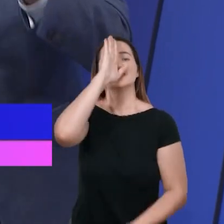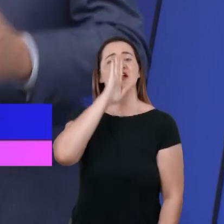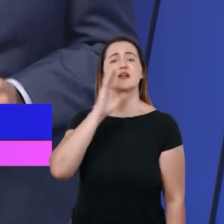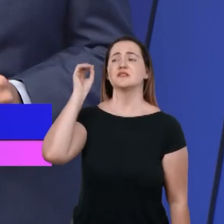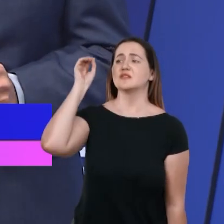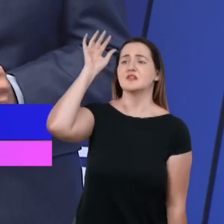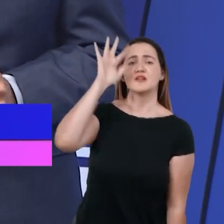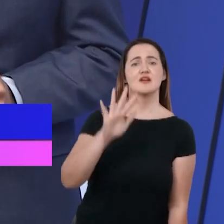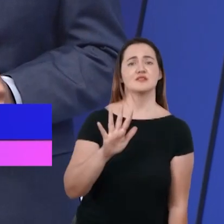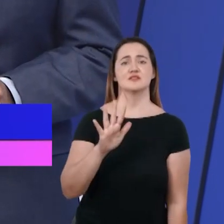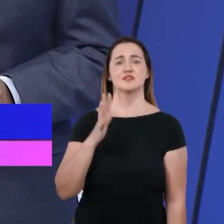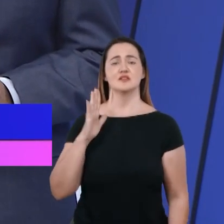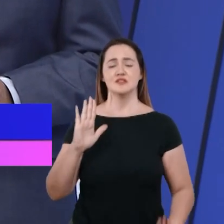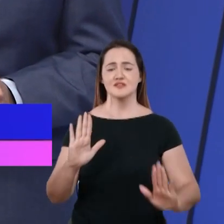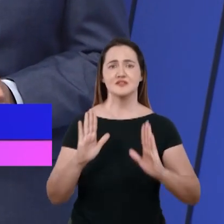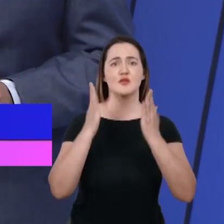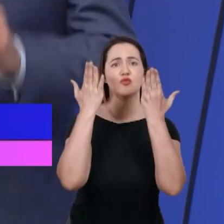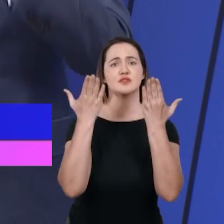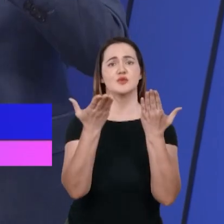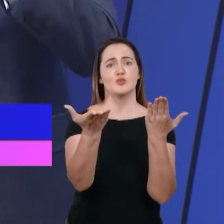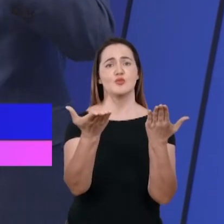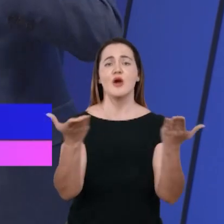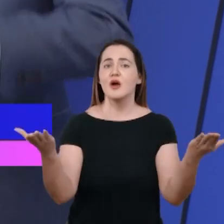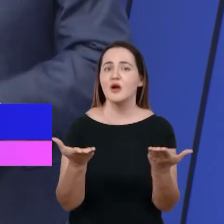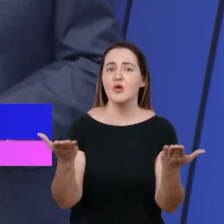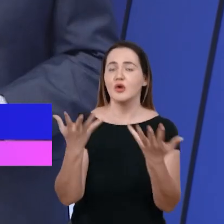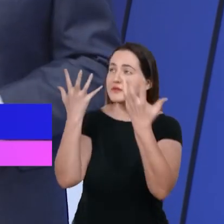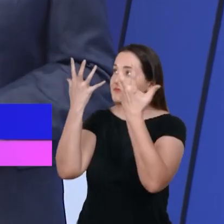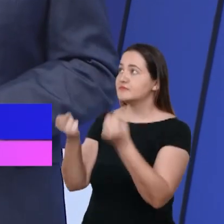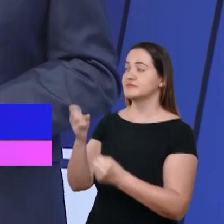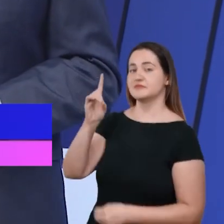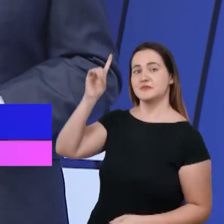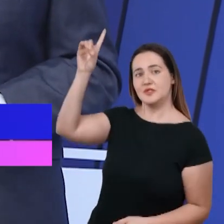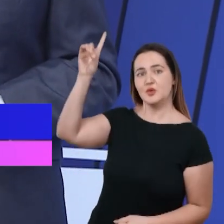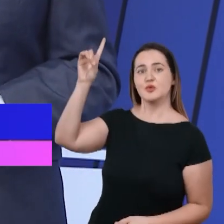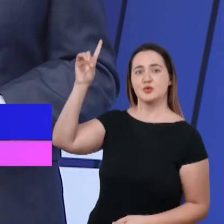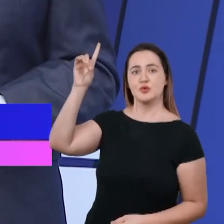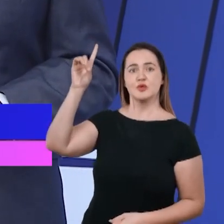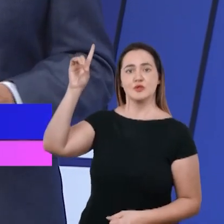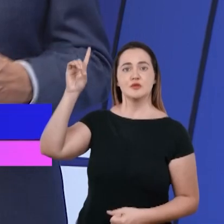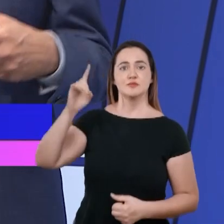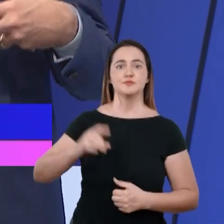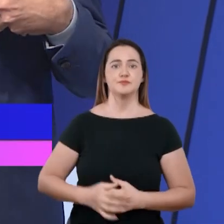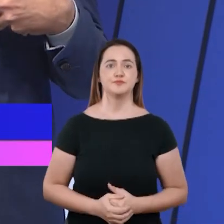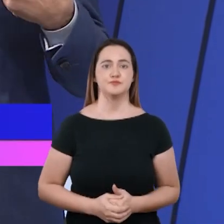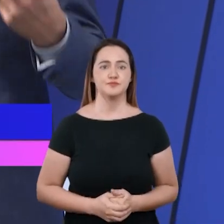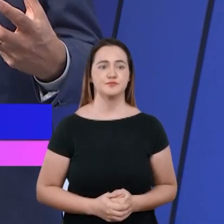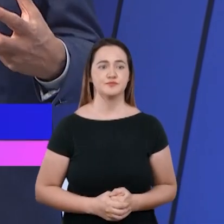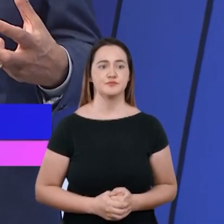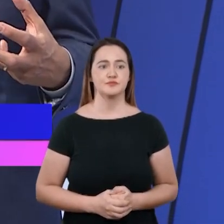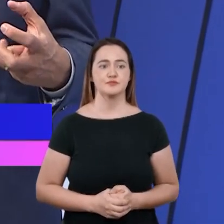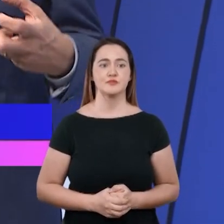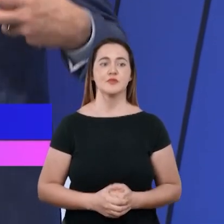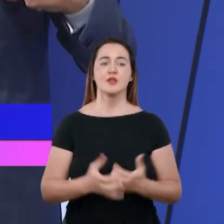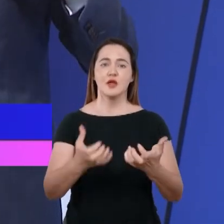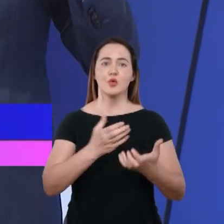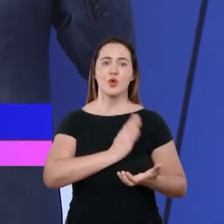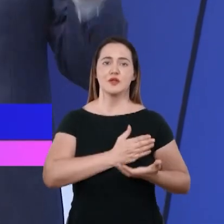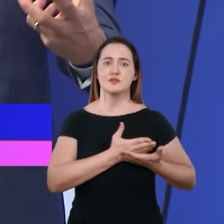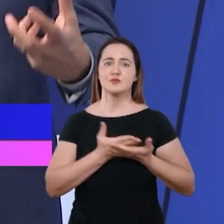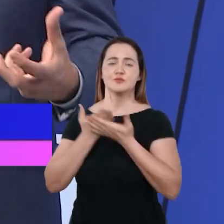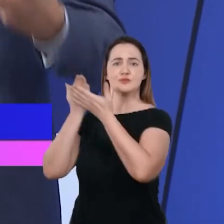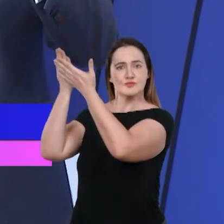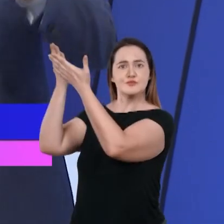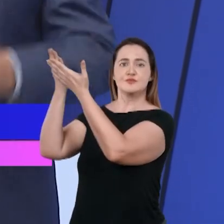para a solução do problema do pecado, senão você se render agora a esse Deus, que se compadece, que está com o